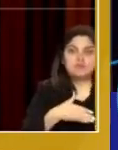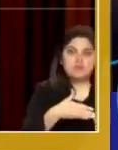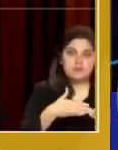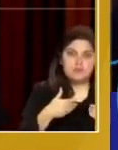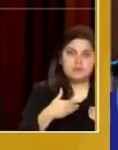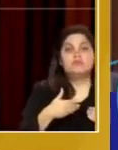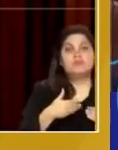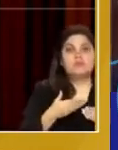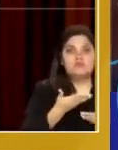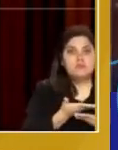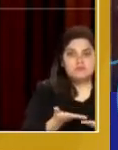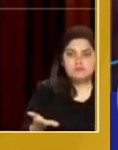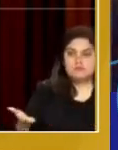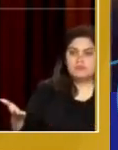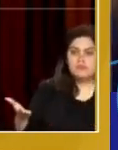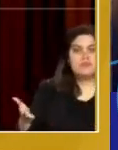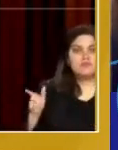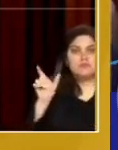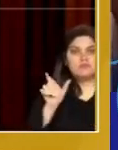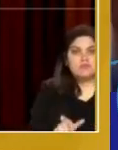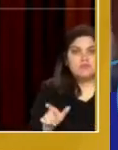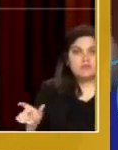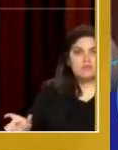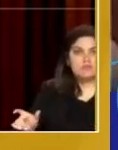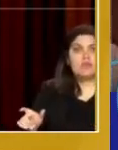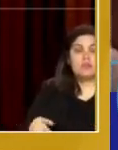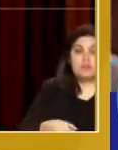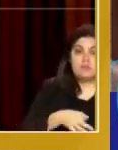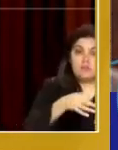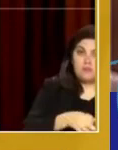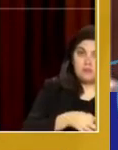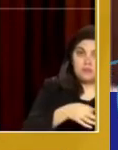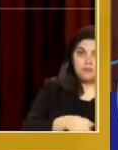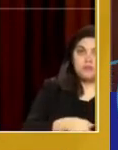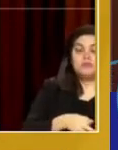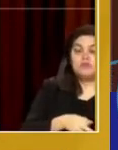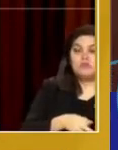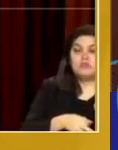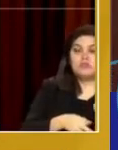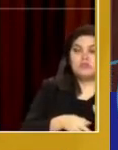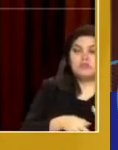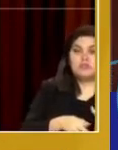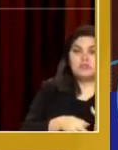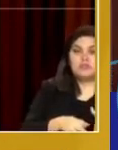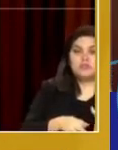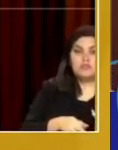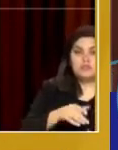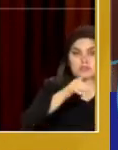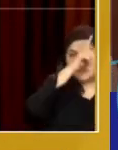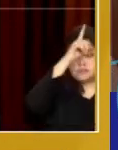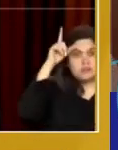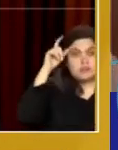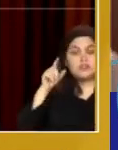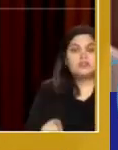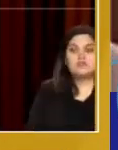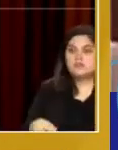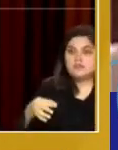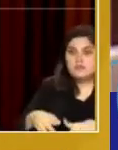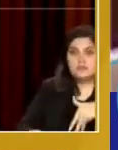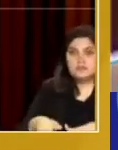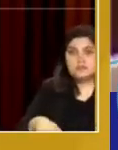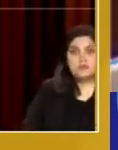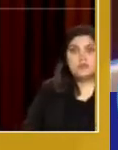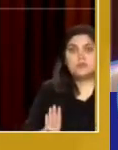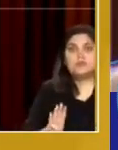a mídia. Alexandre de Moraes endossou esse absurdo, falou em atos antidemocráticos, fez